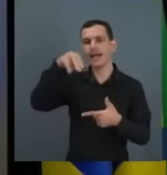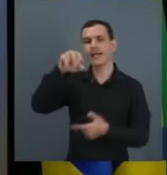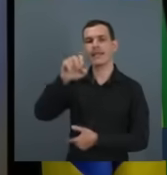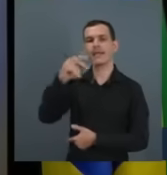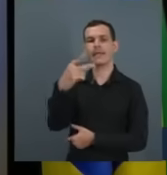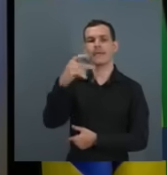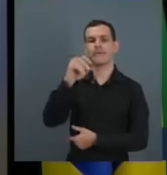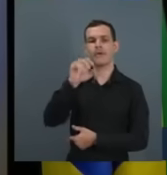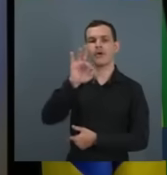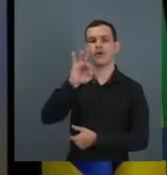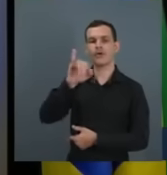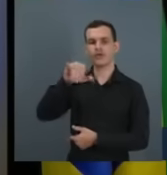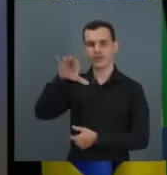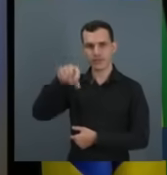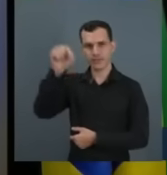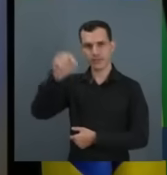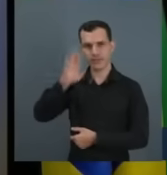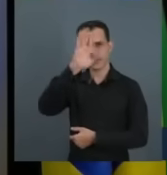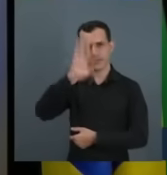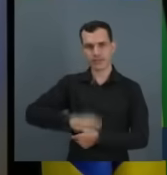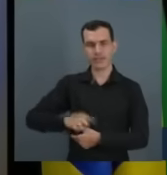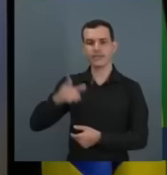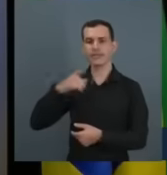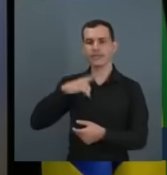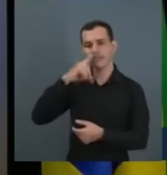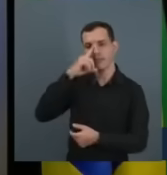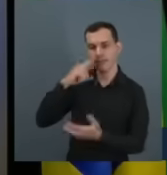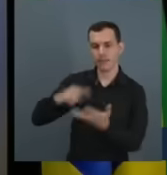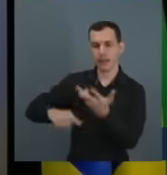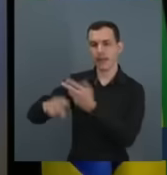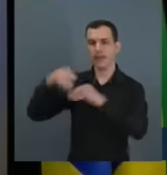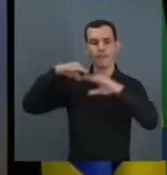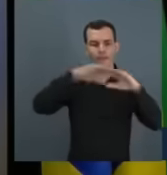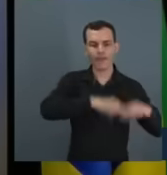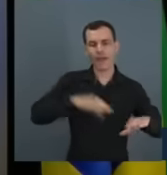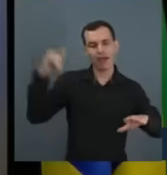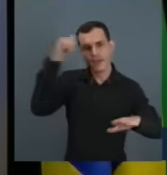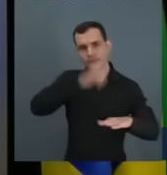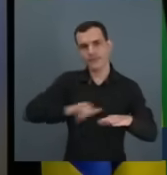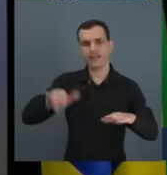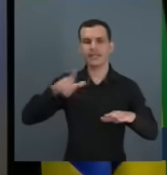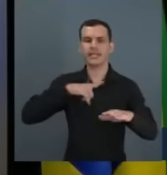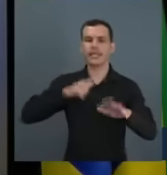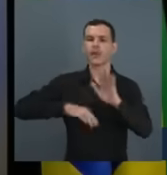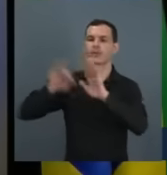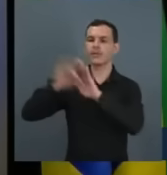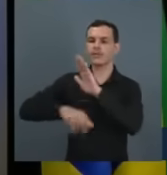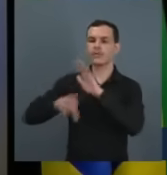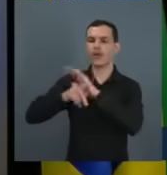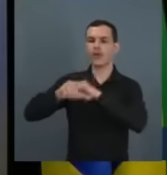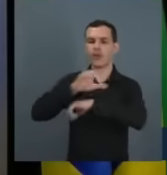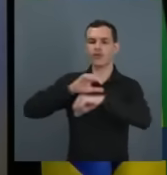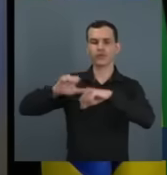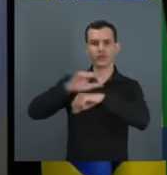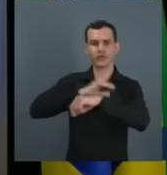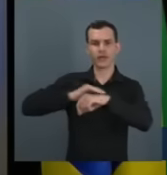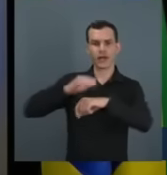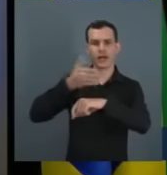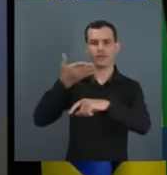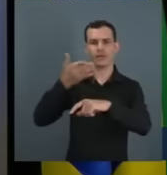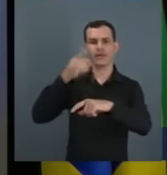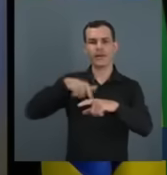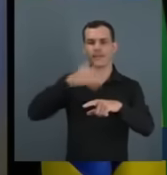procurando diminuir o risco de abusos na interpretação do texto da nossa Constituição, da nossa Carta